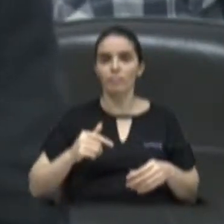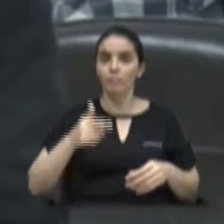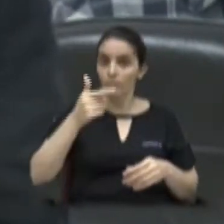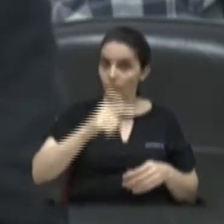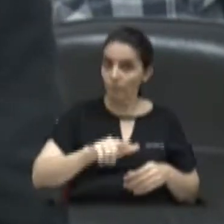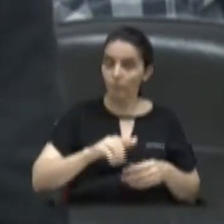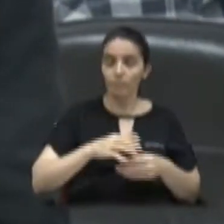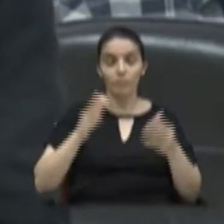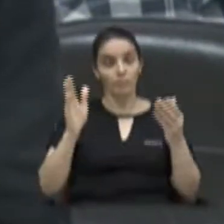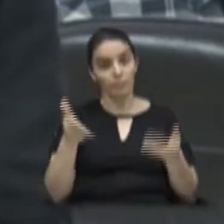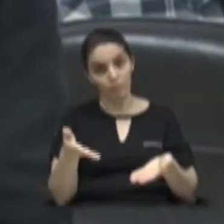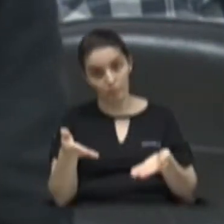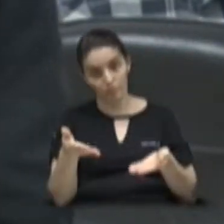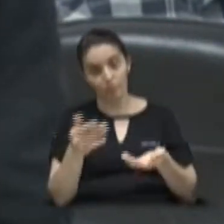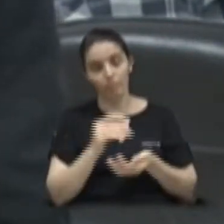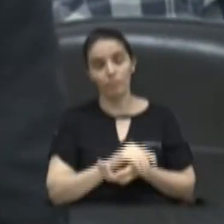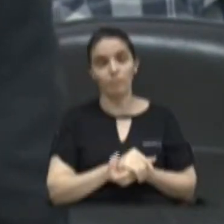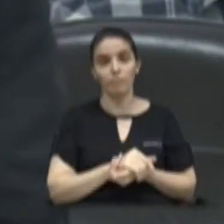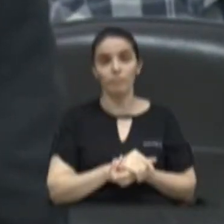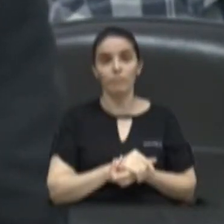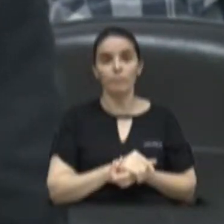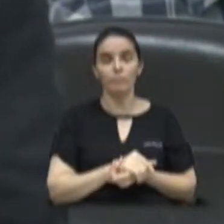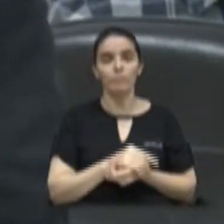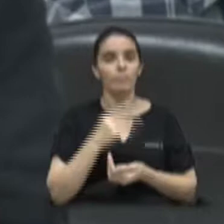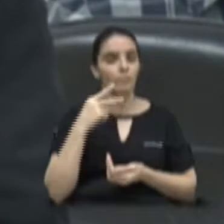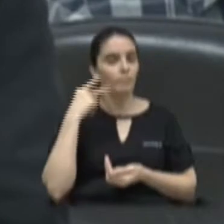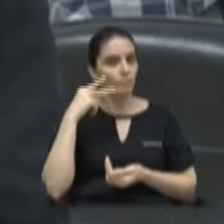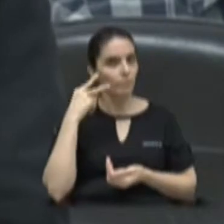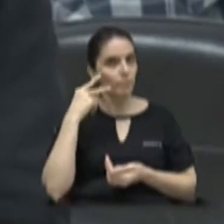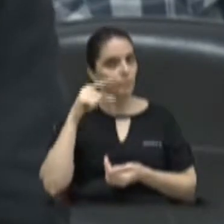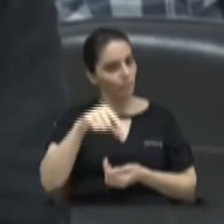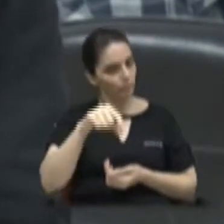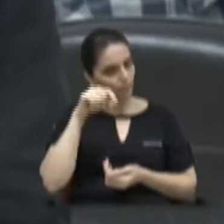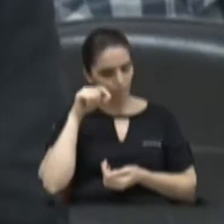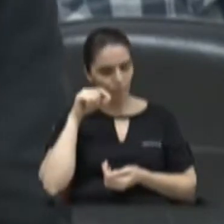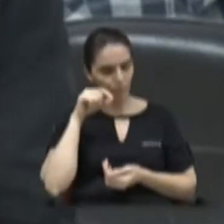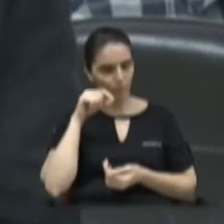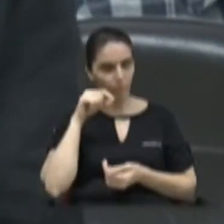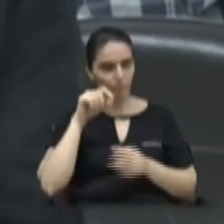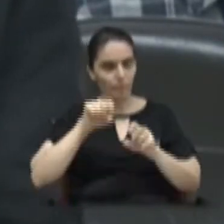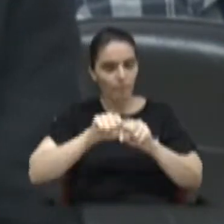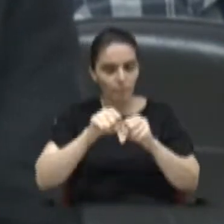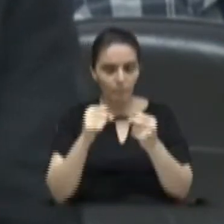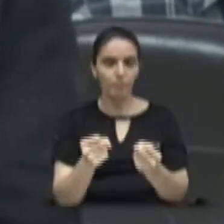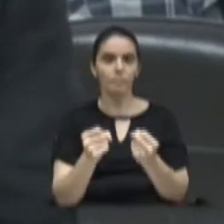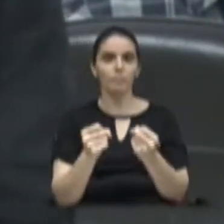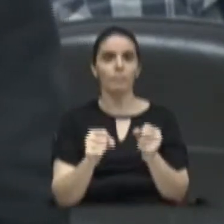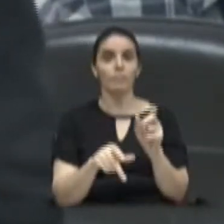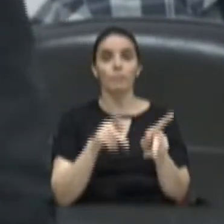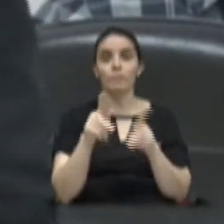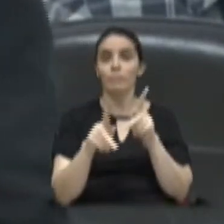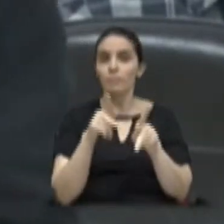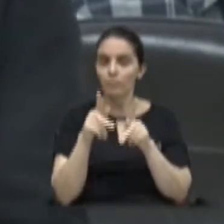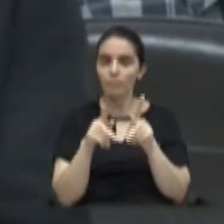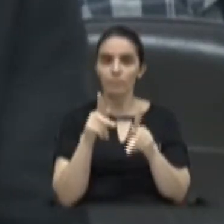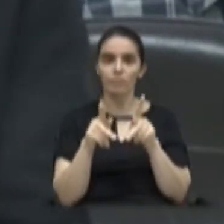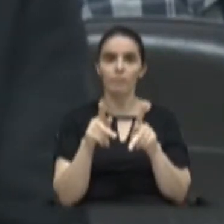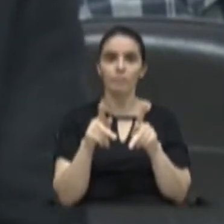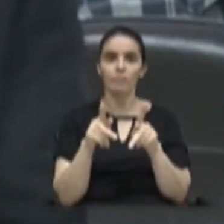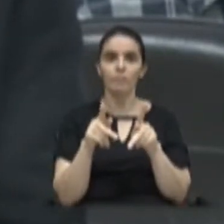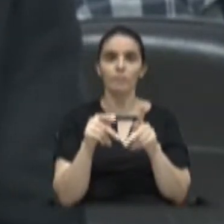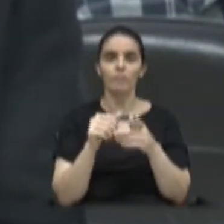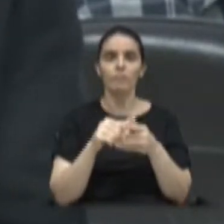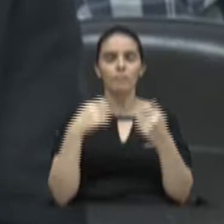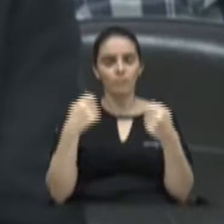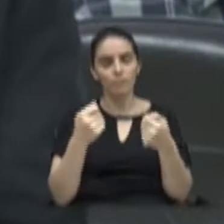Agora cabe a nós, vereadores eleitos para poder defender uma população, tocarmos